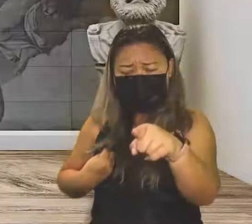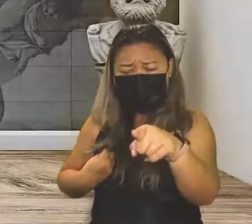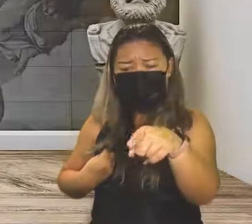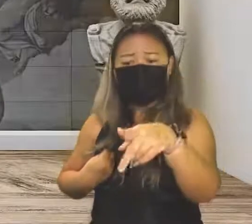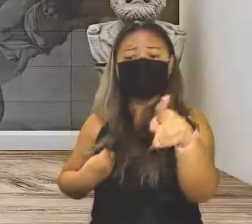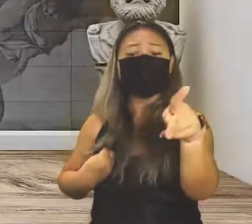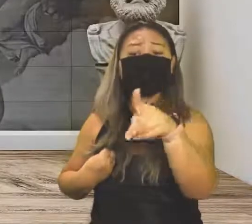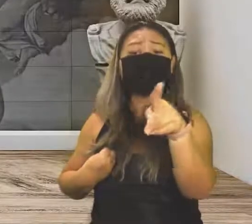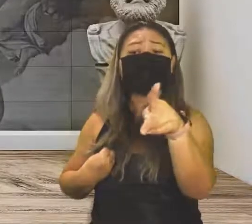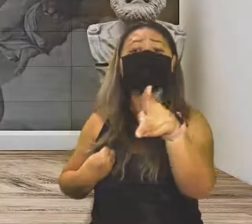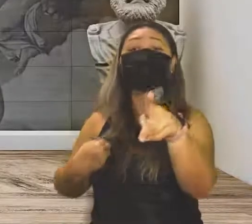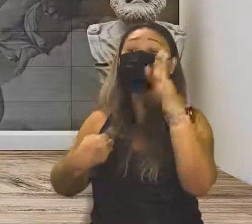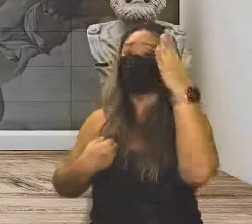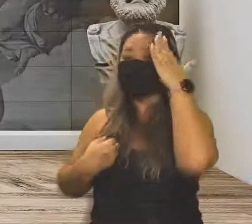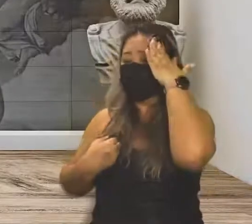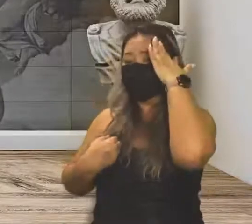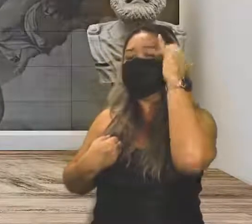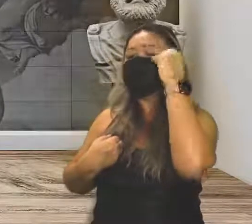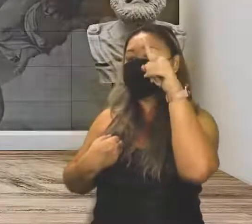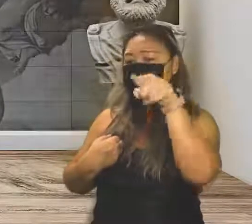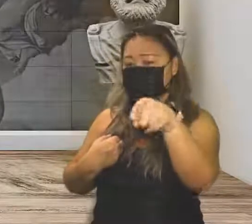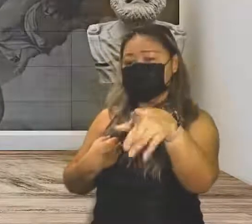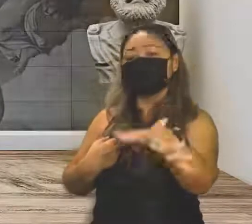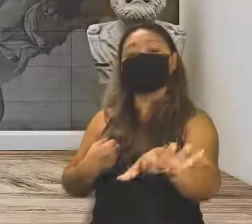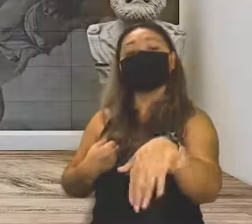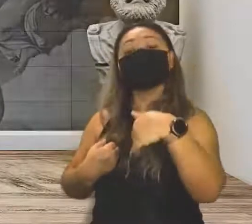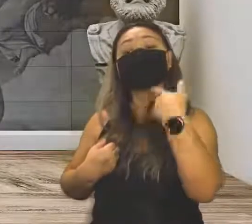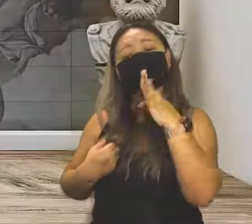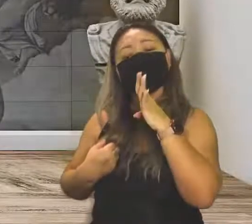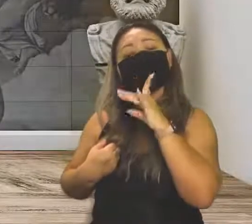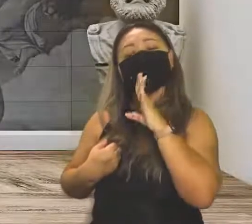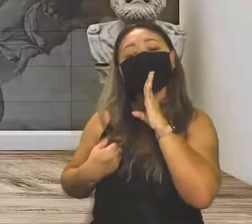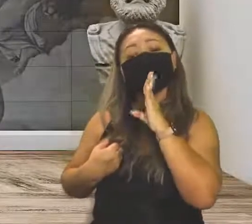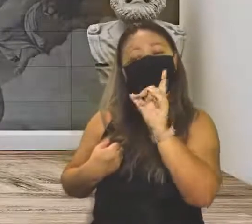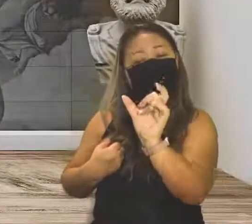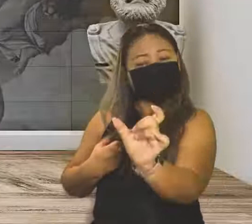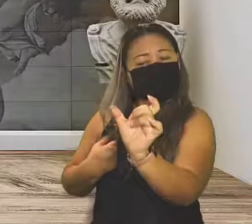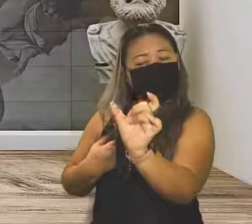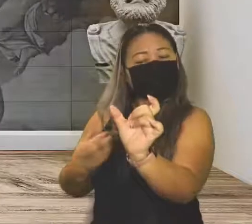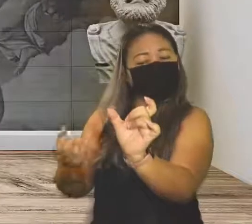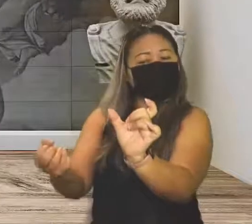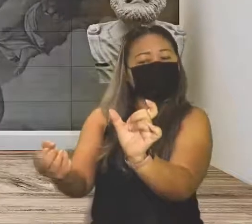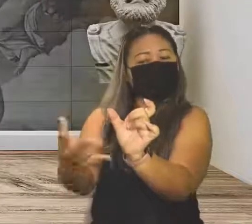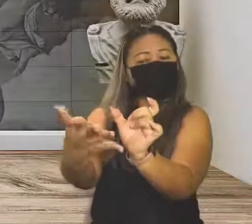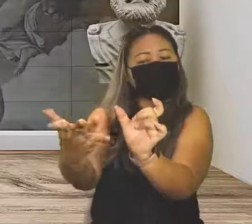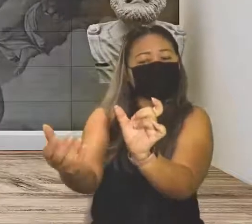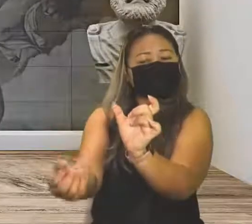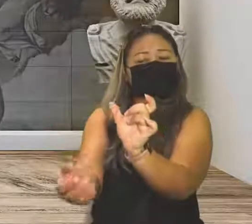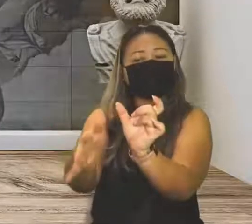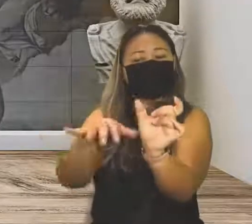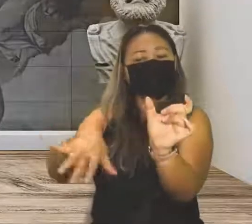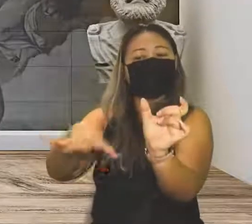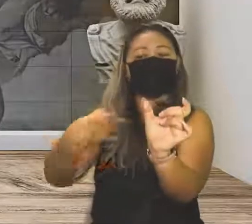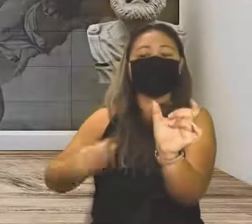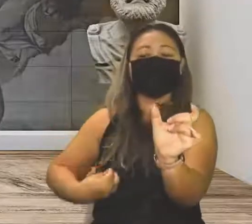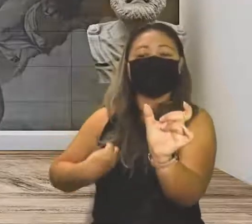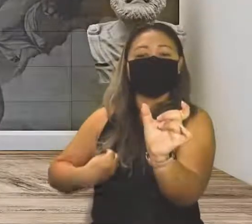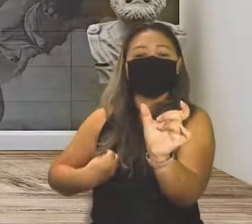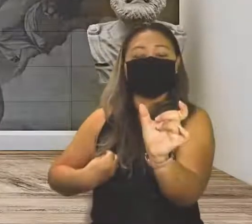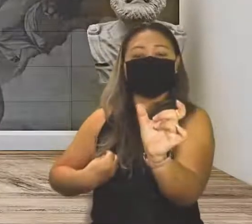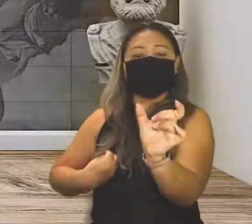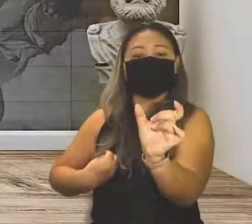os professores presenciais sabem, com certeza. Então vamos conhecer um pouco sobre ela, essa palavra nova que está surgindo na nossa vida.